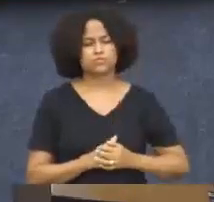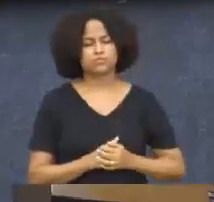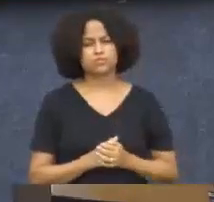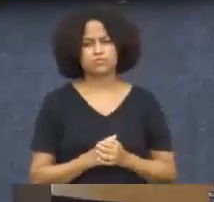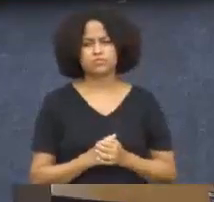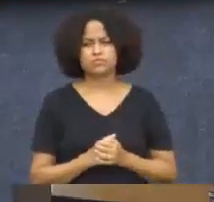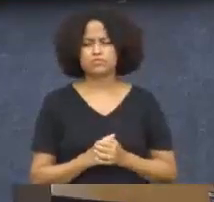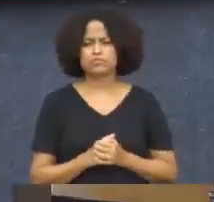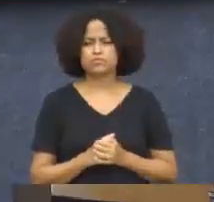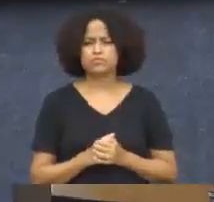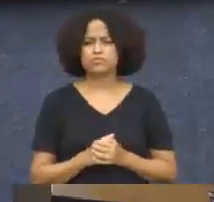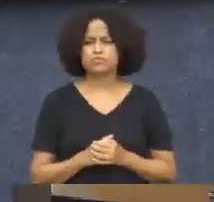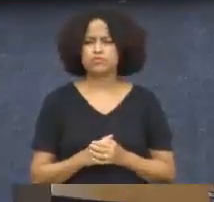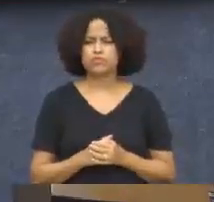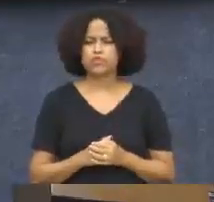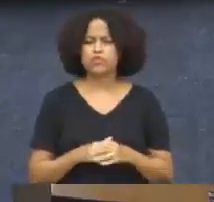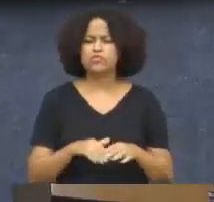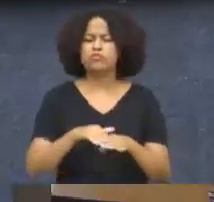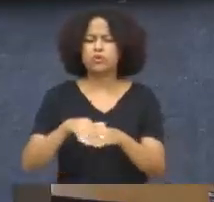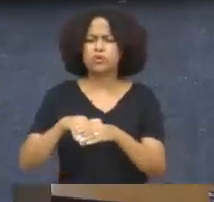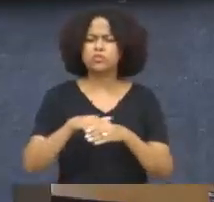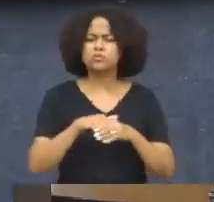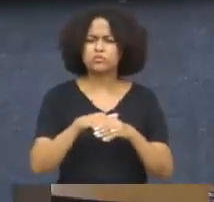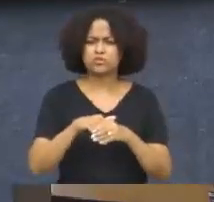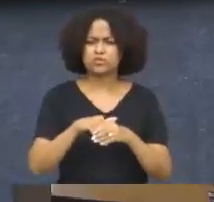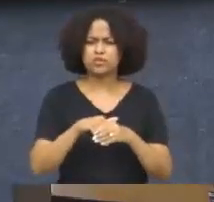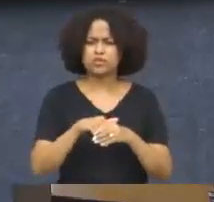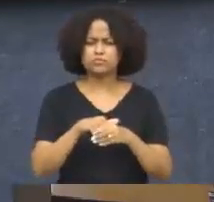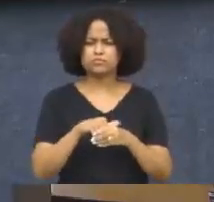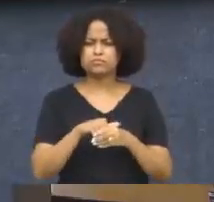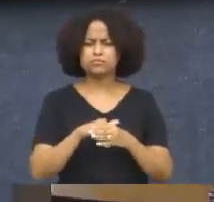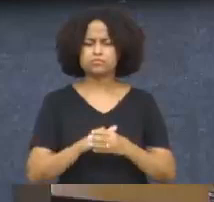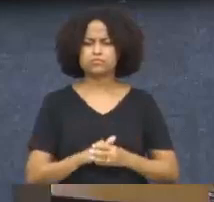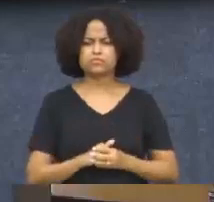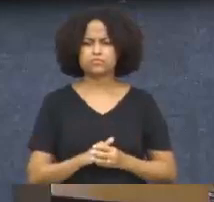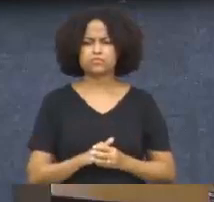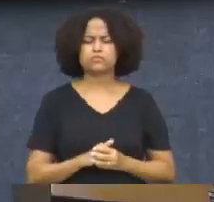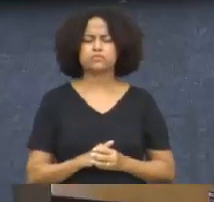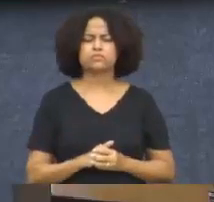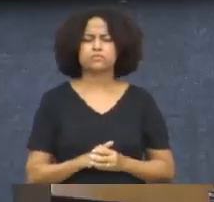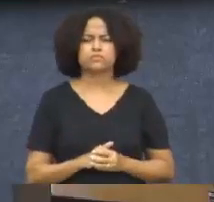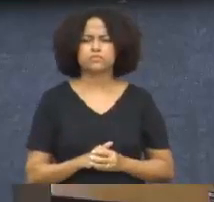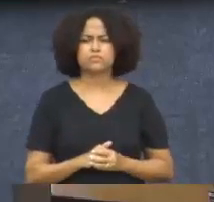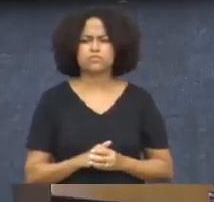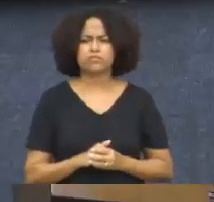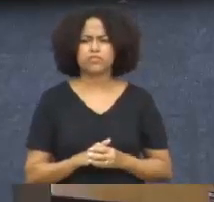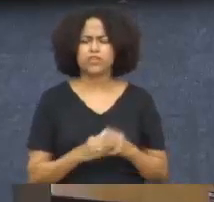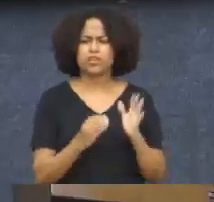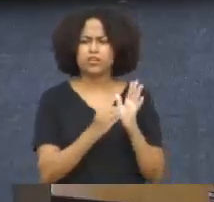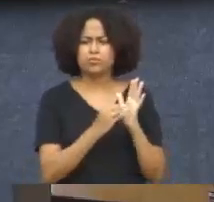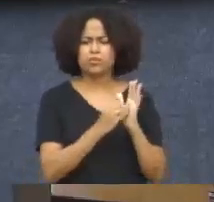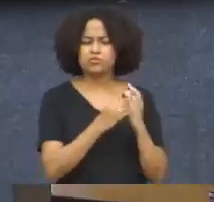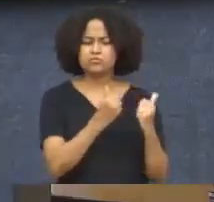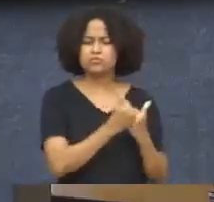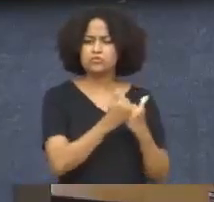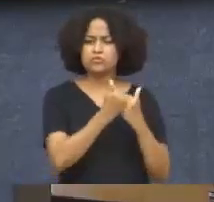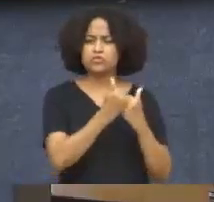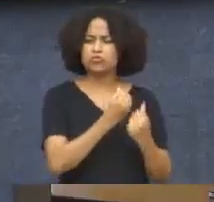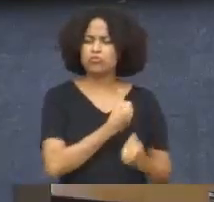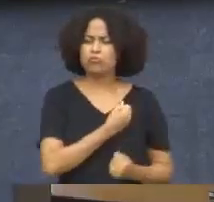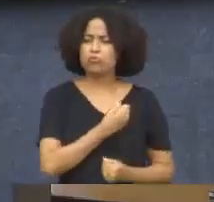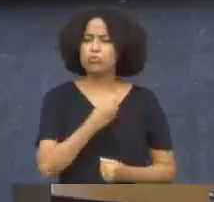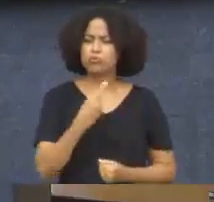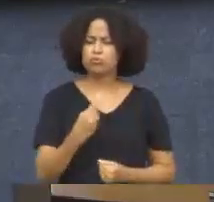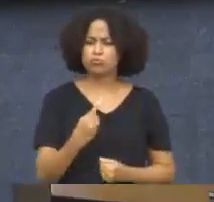Então, vamos lá, nós estamos votando aqui, né? A emenda substitutiva número 1 do